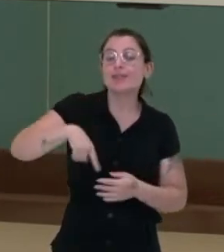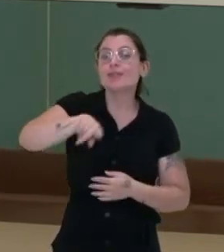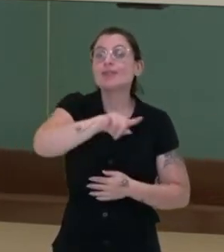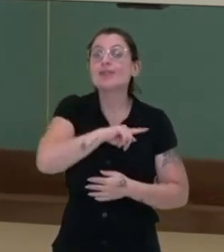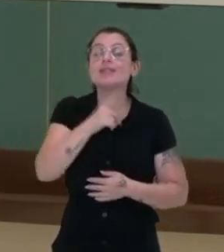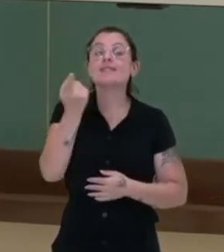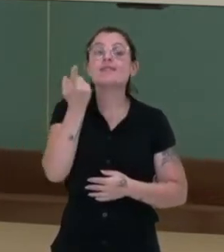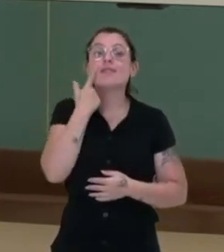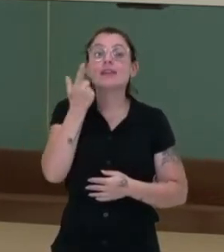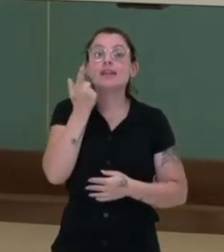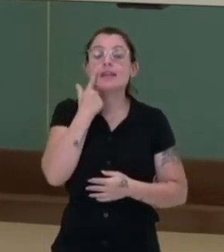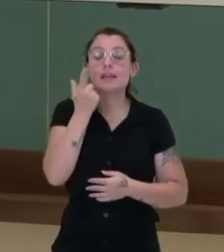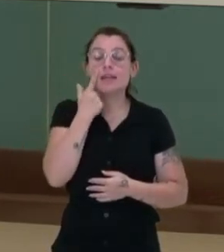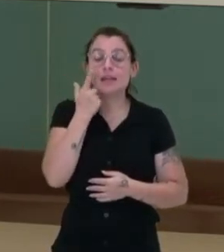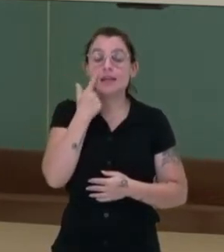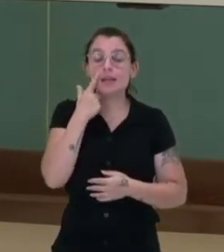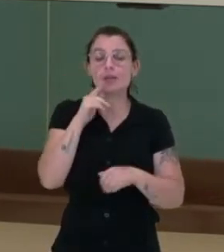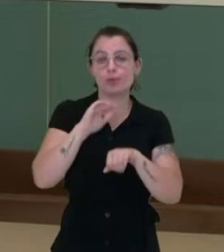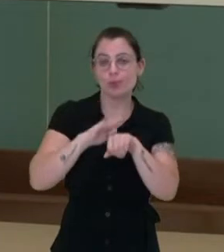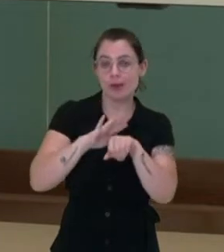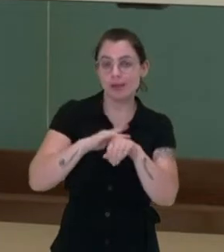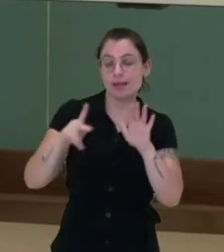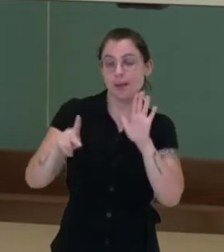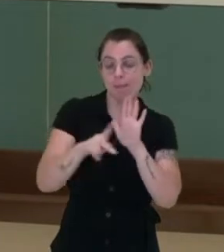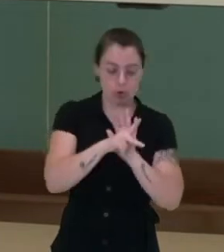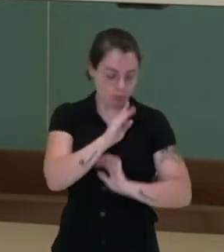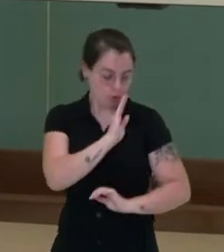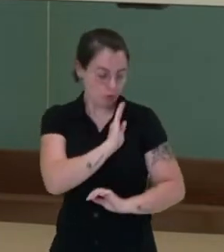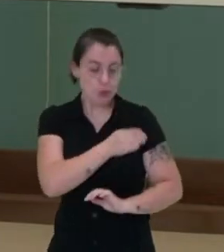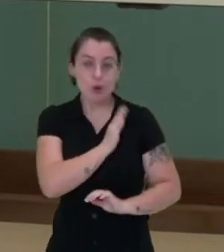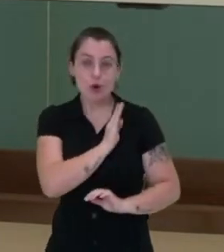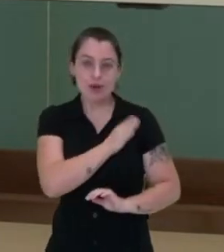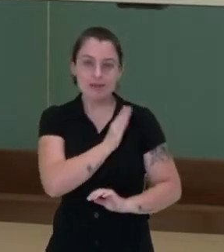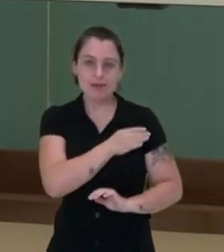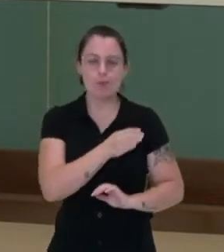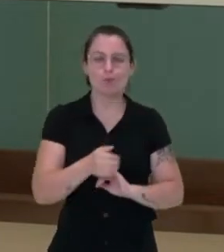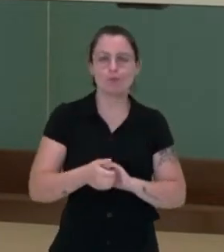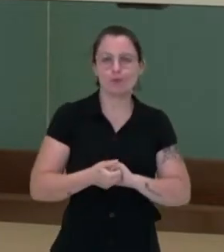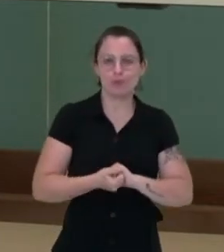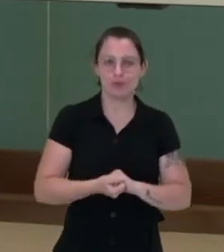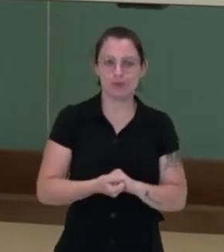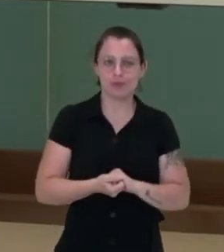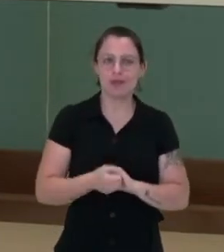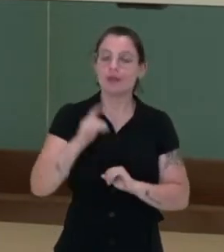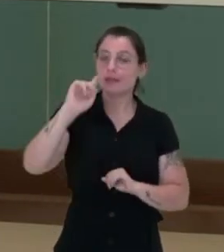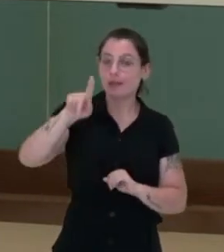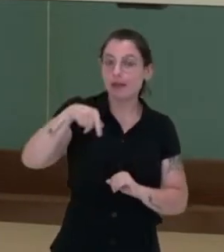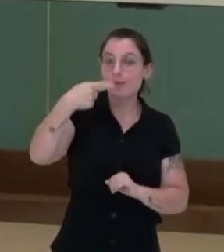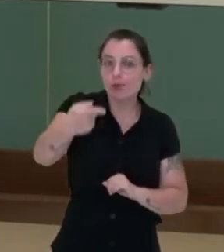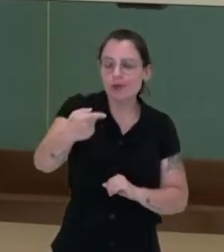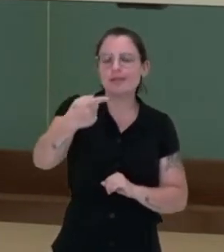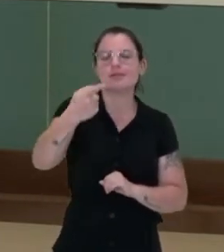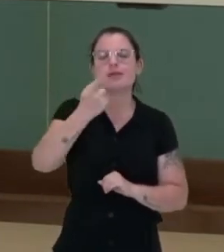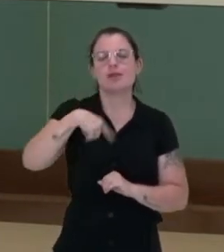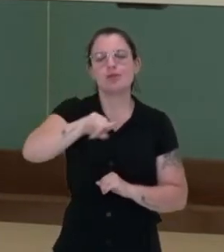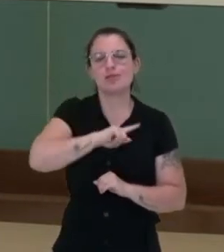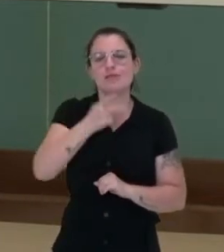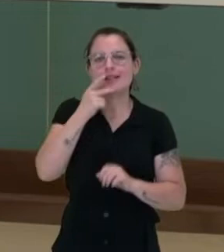nosso sistema cardiovascular, que estão associados ao nosso coração. E depois nós vamos falar do nosso